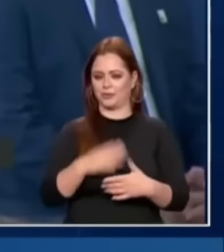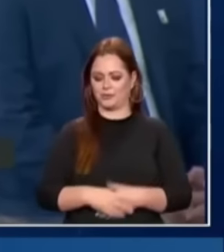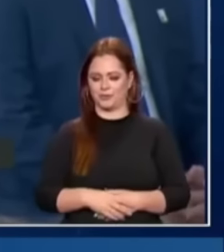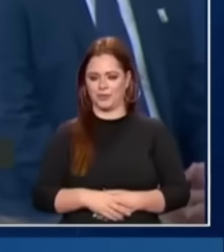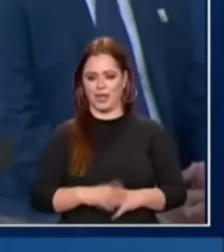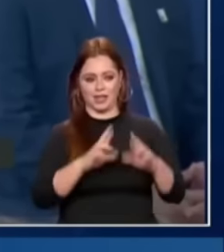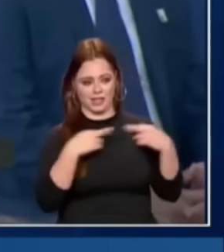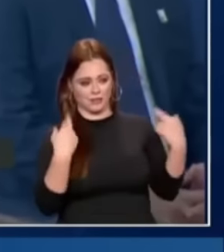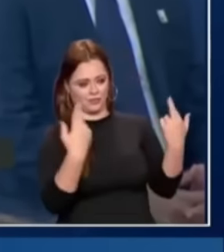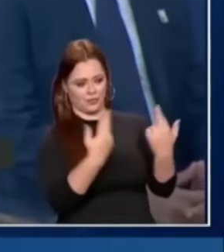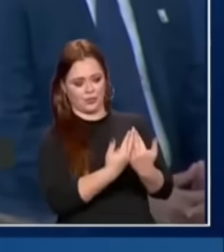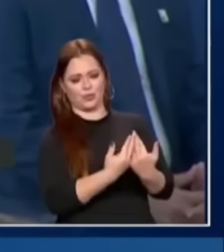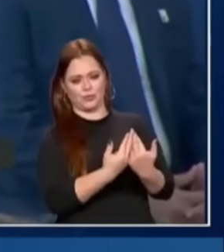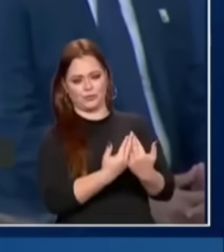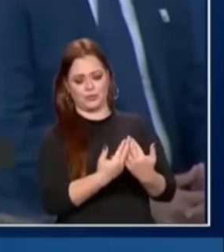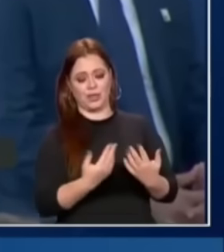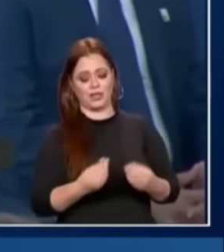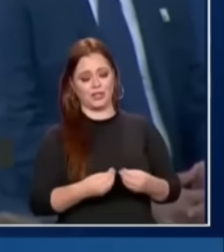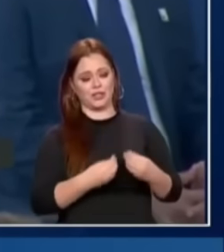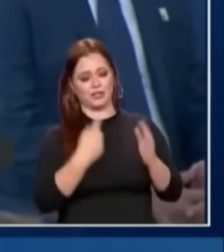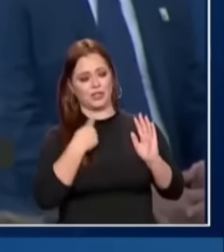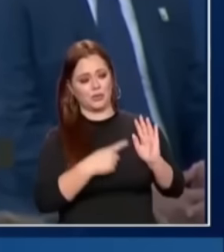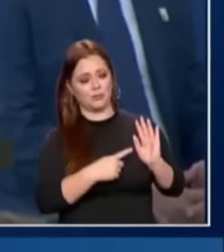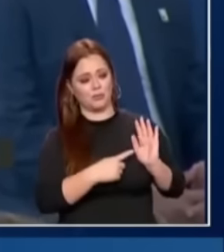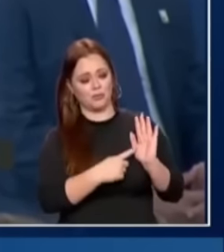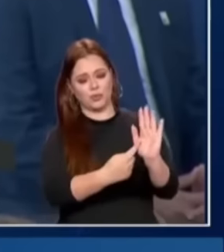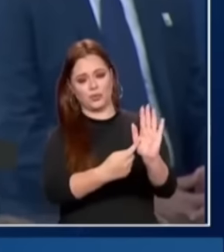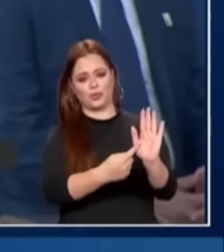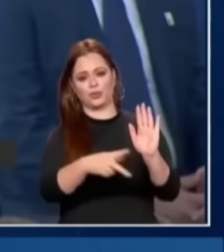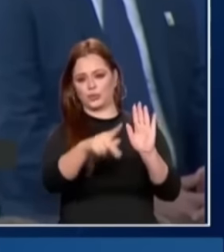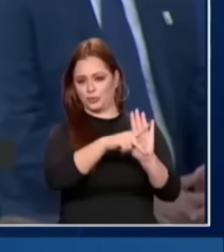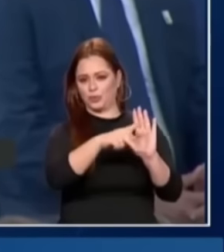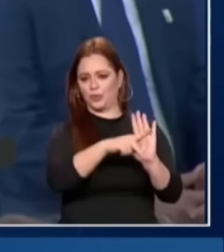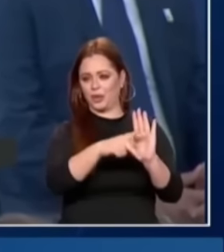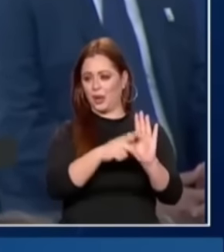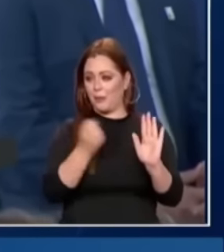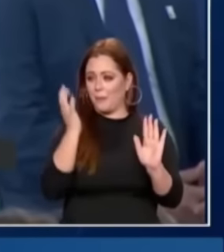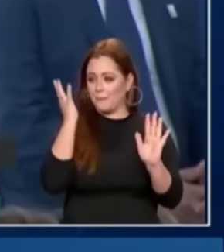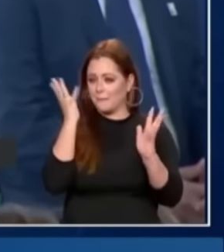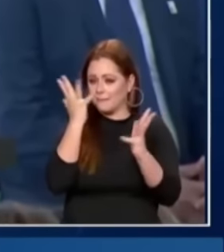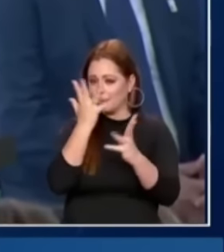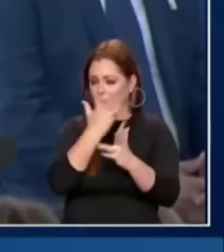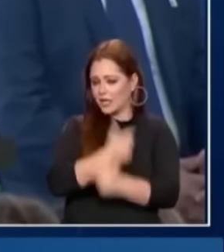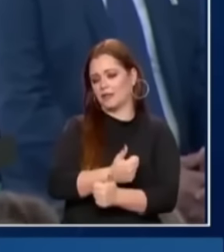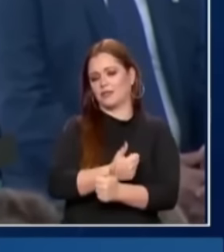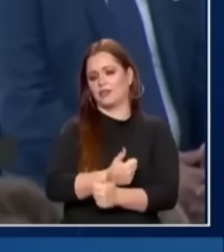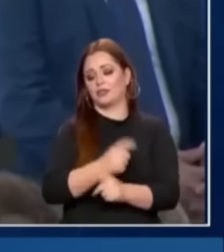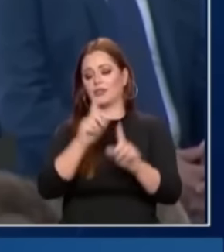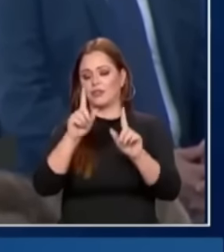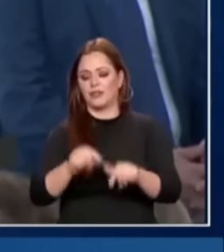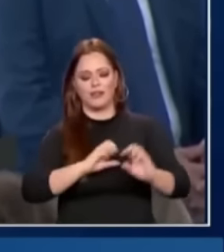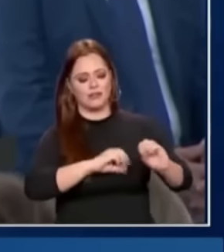Em 7 meses de governo, o presidente Lula e o vice-presidente Geraldo Alckmin já fizeram mais do que foi feito